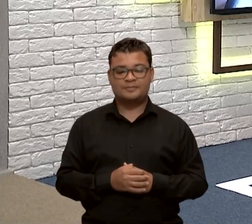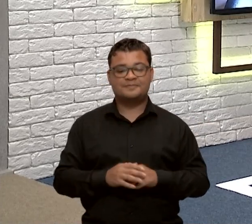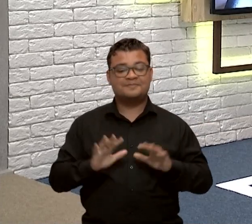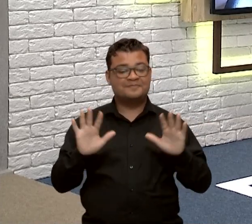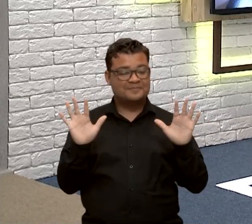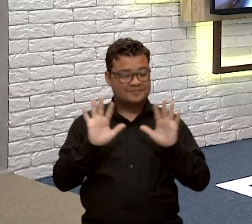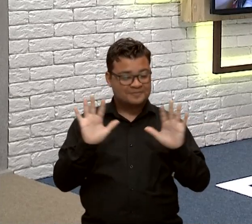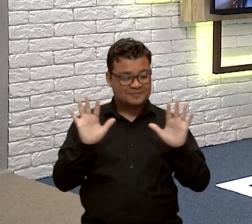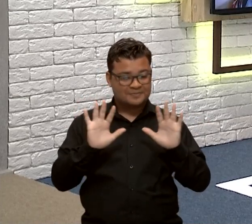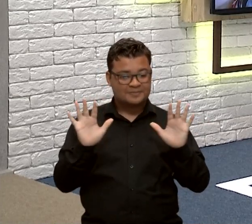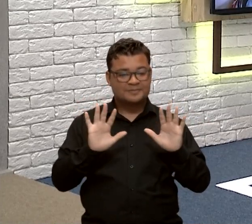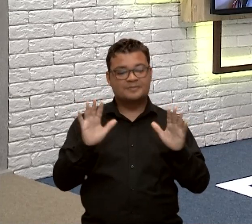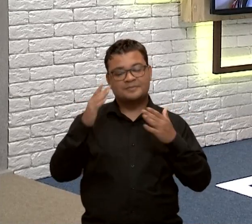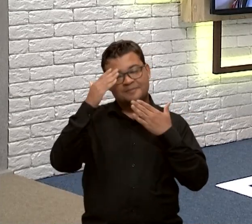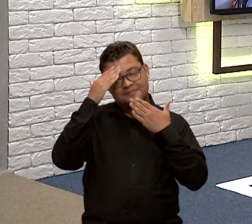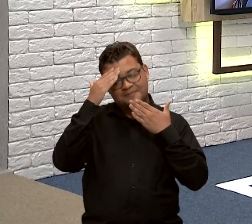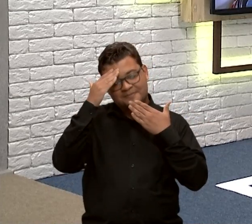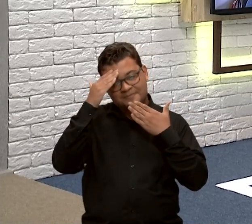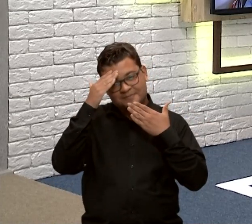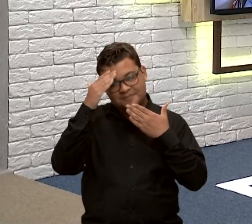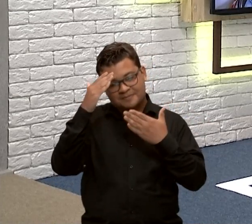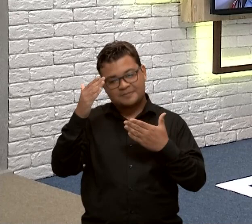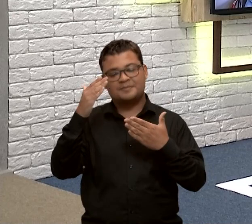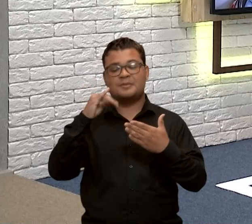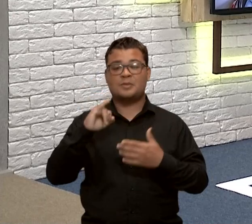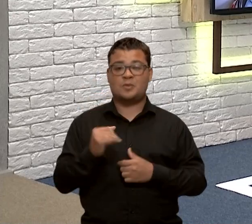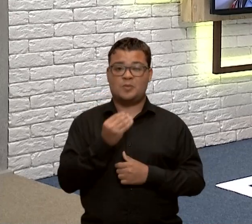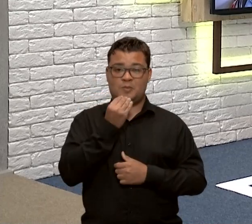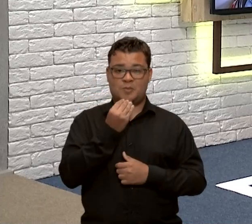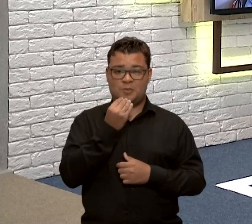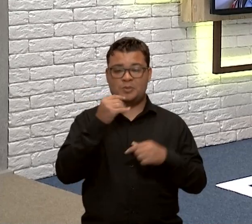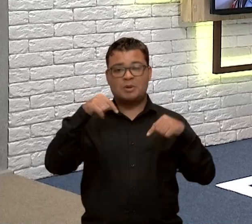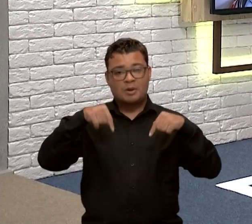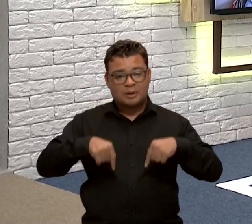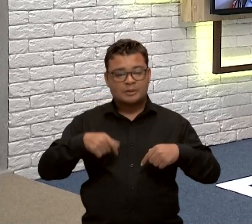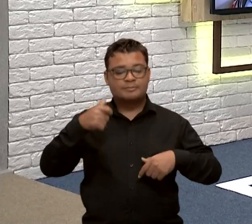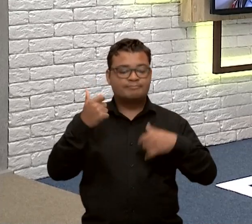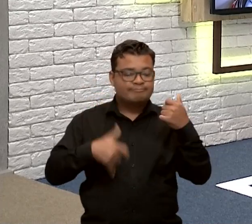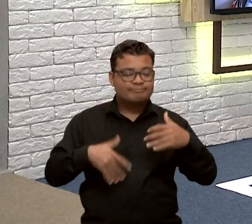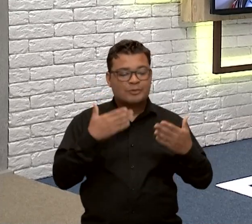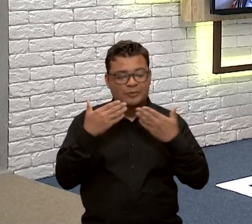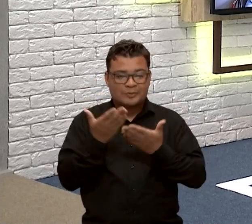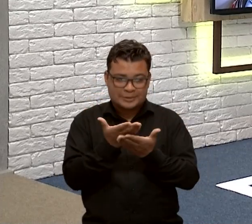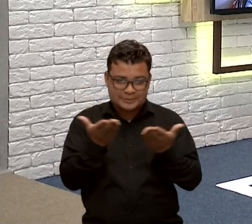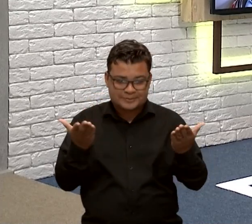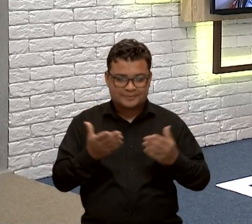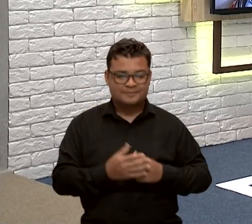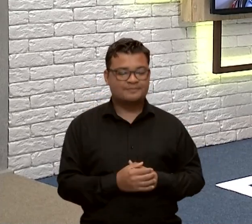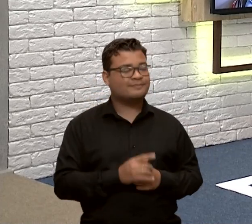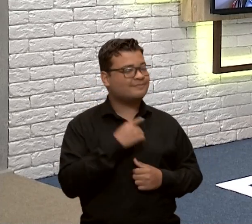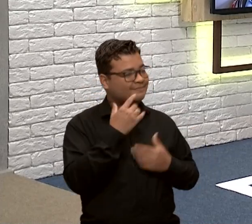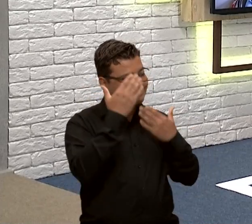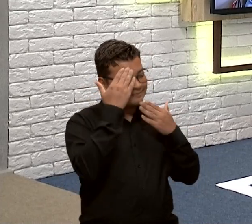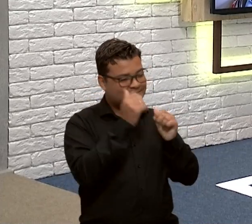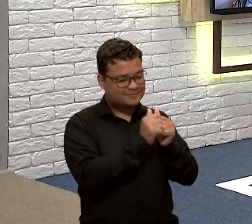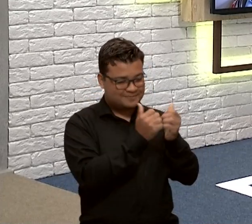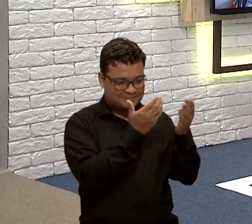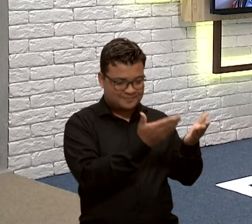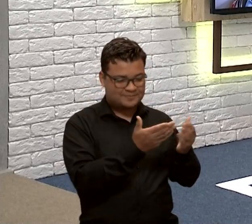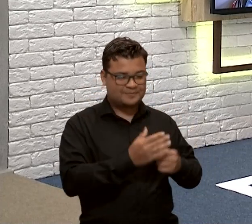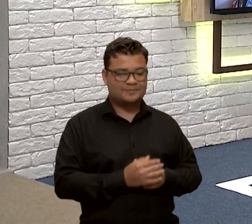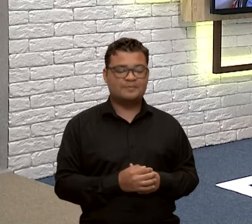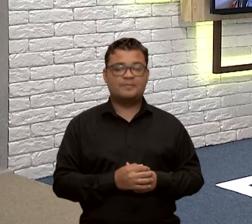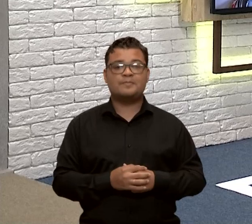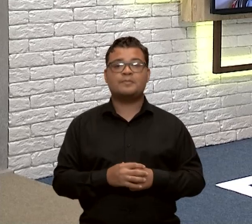Olá, obrigada pela oportunidade de falar um pouco com vocês. Nós que agradecemos. Também